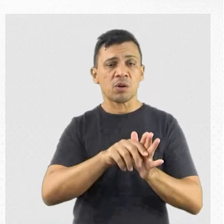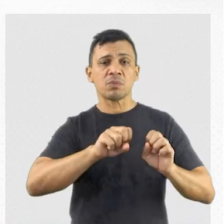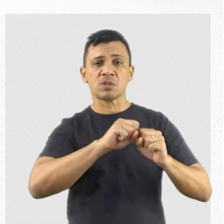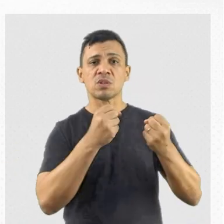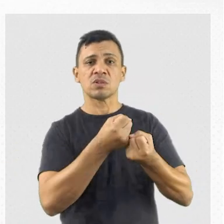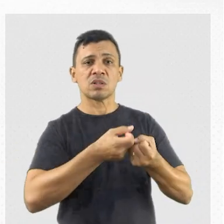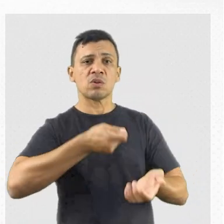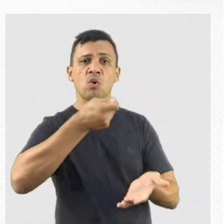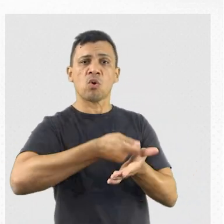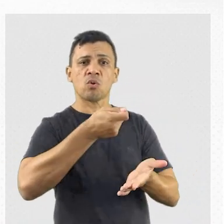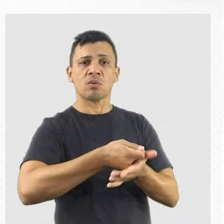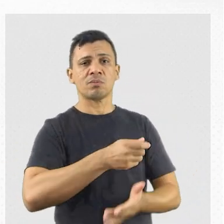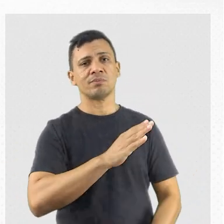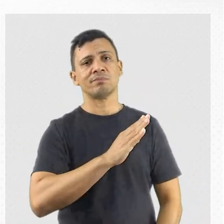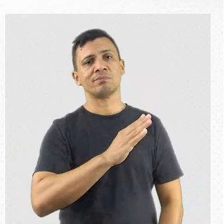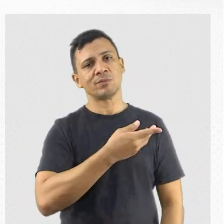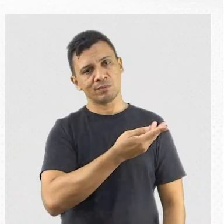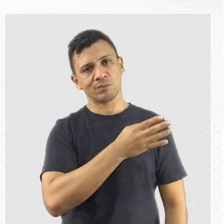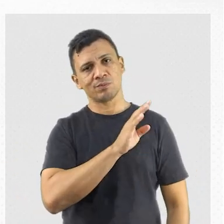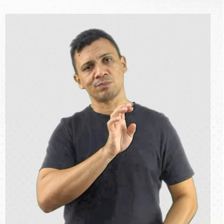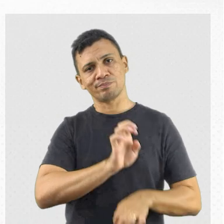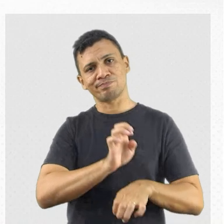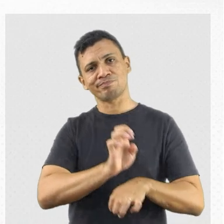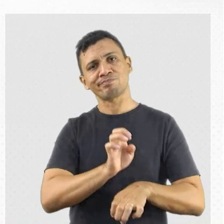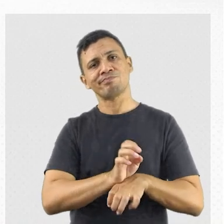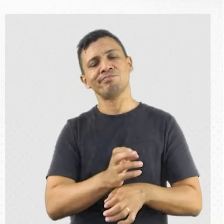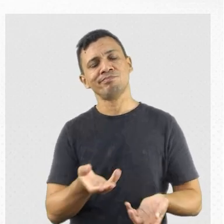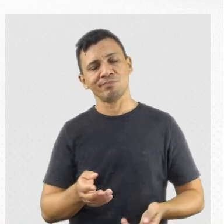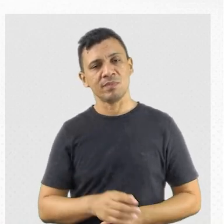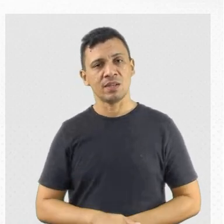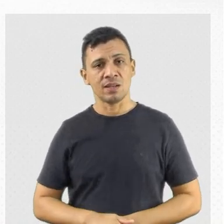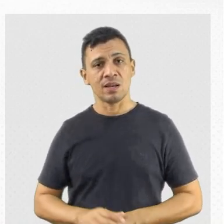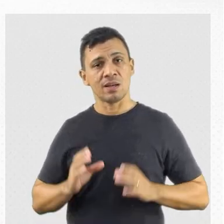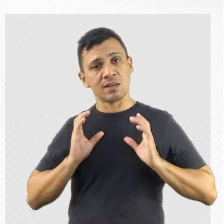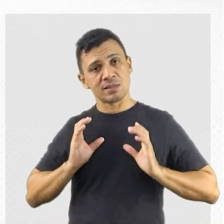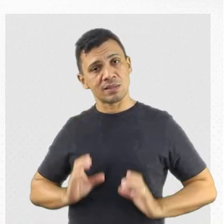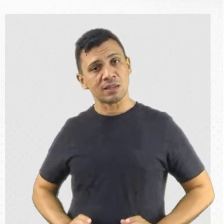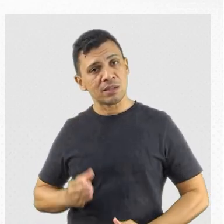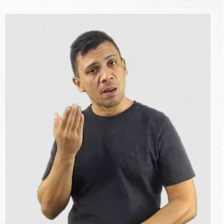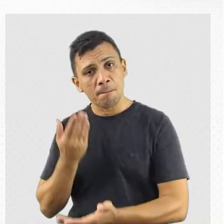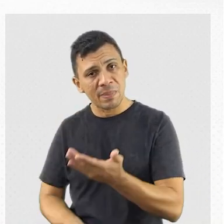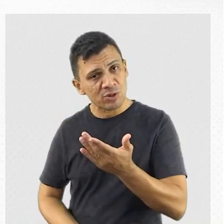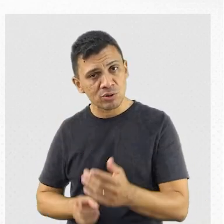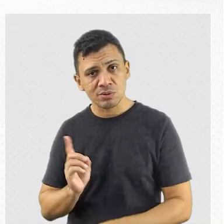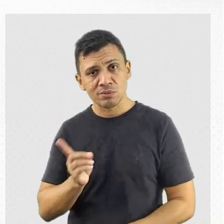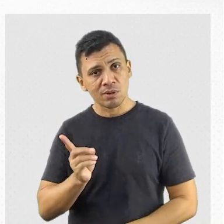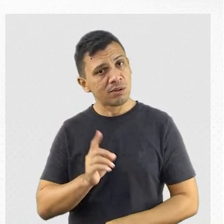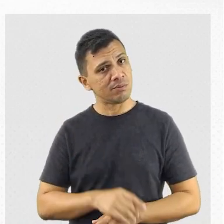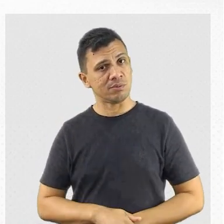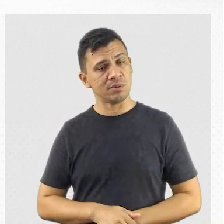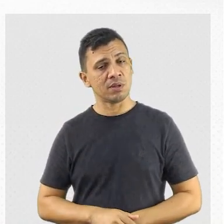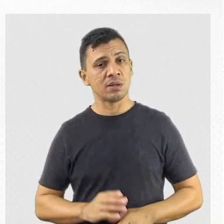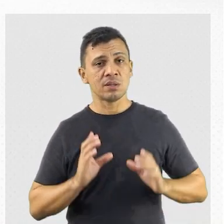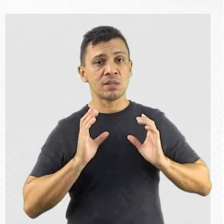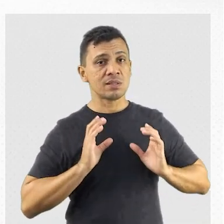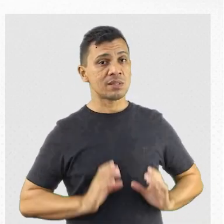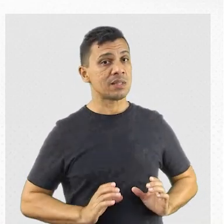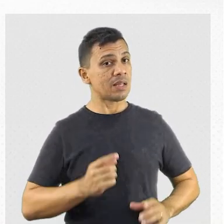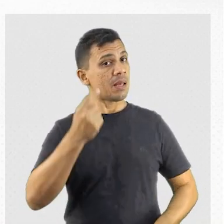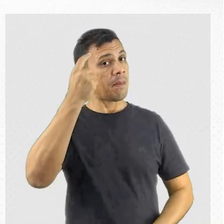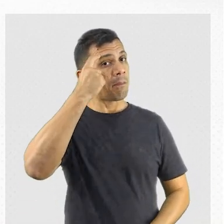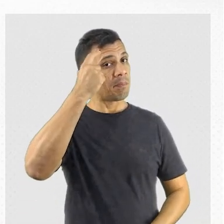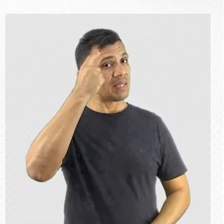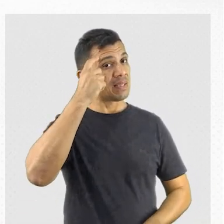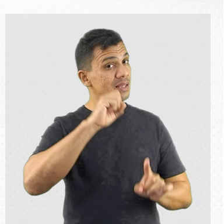da realidade através da luta coletiva. E aí, quando a gente pensa em revolução social, em transformação